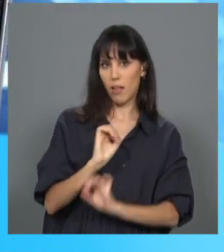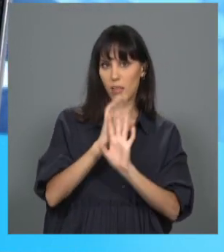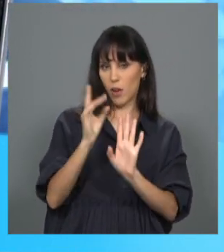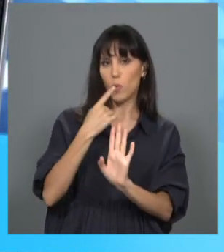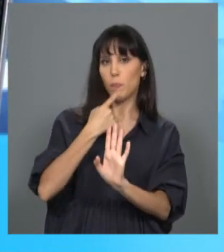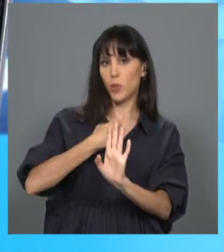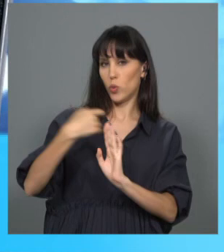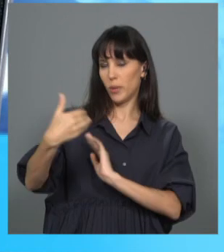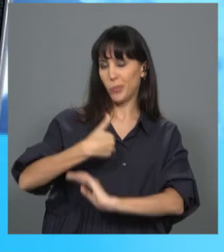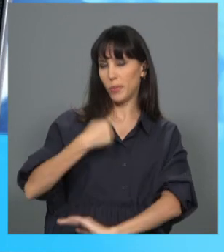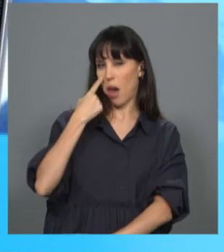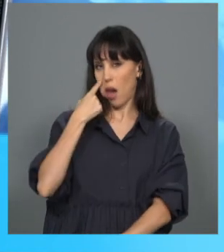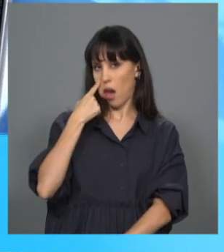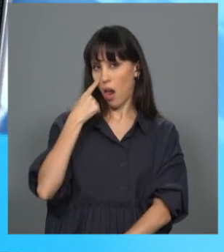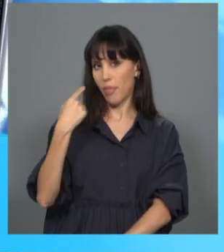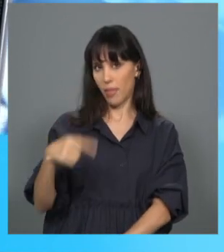calculada.